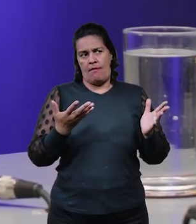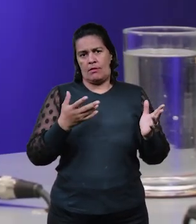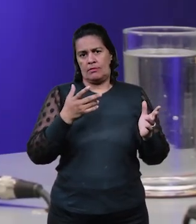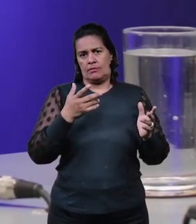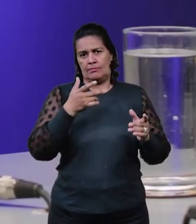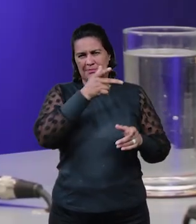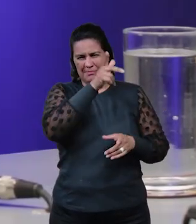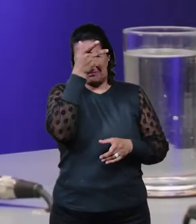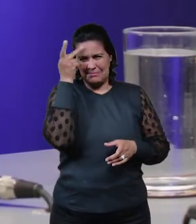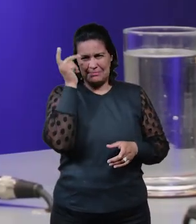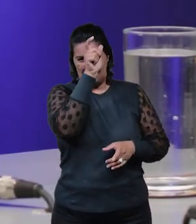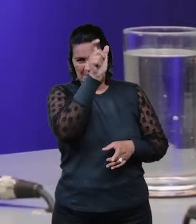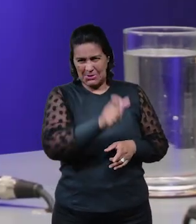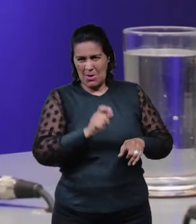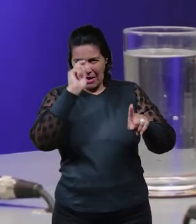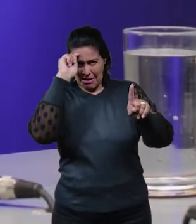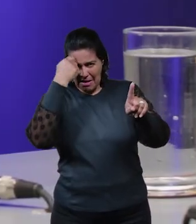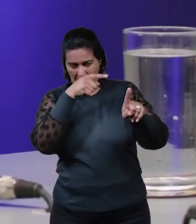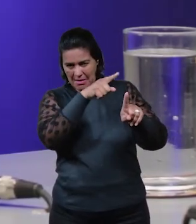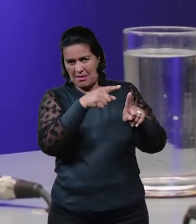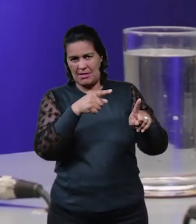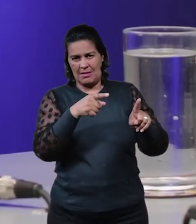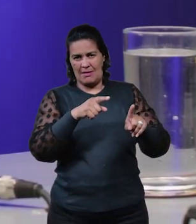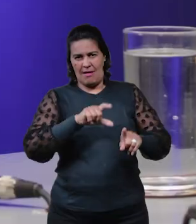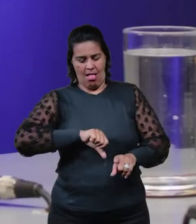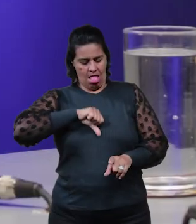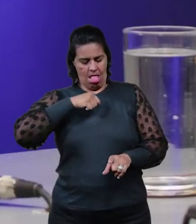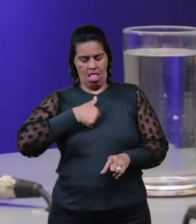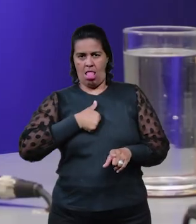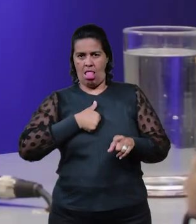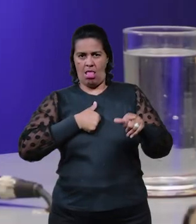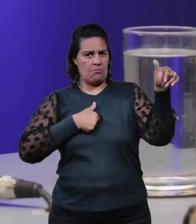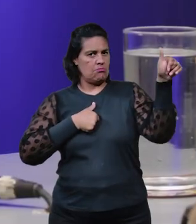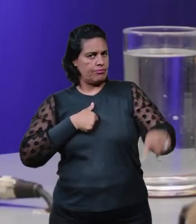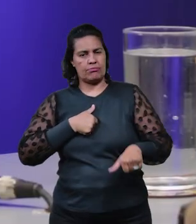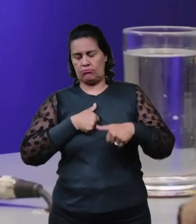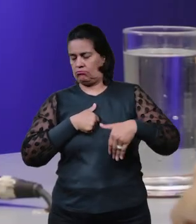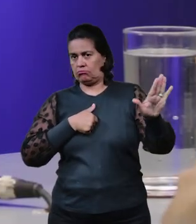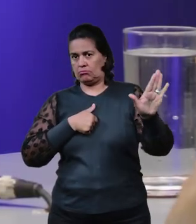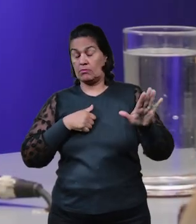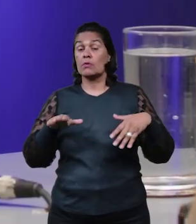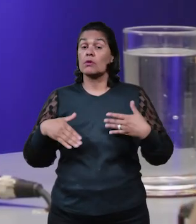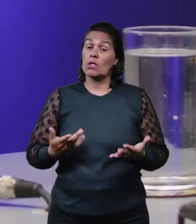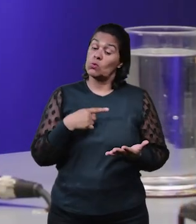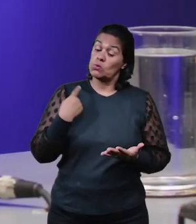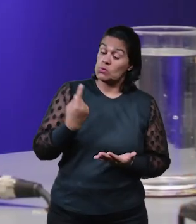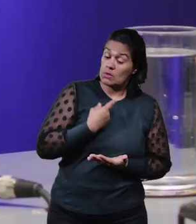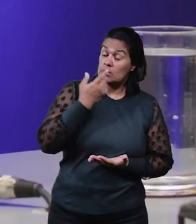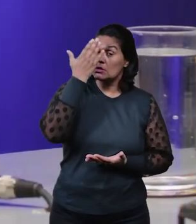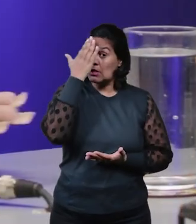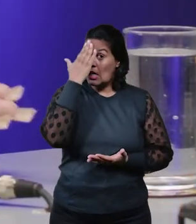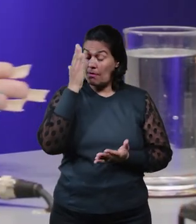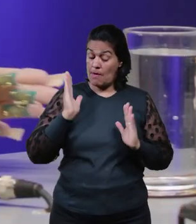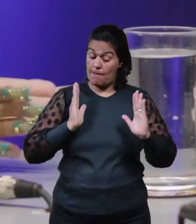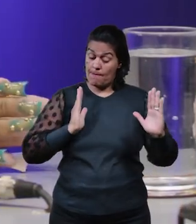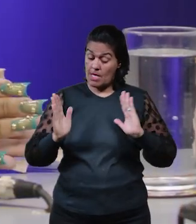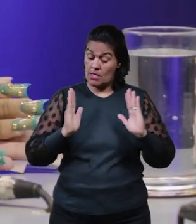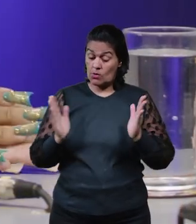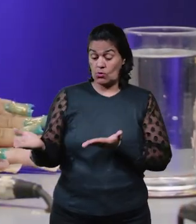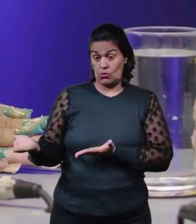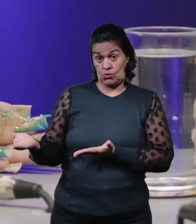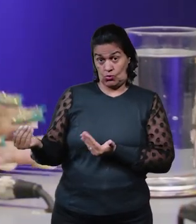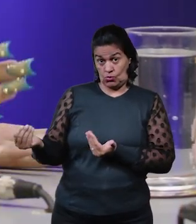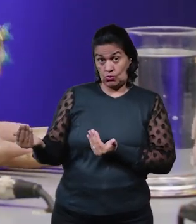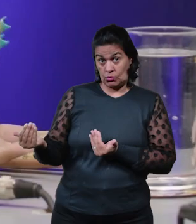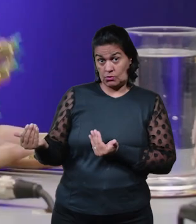pessoas negras, de negar. Então a gente entende que durante a infância e adolescente, os meninos têm um